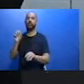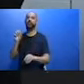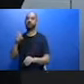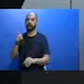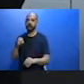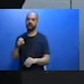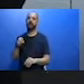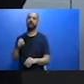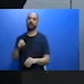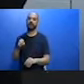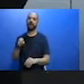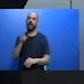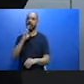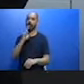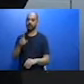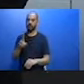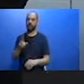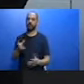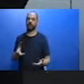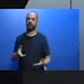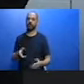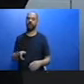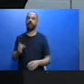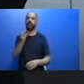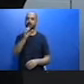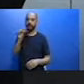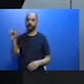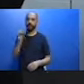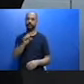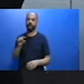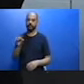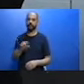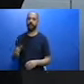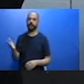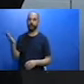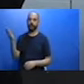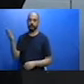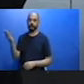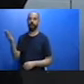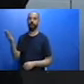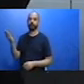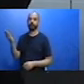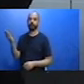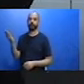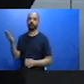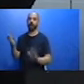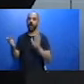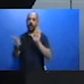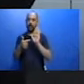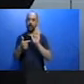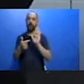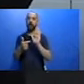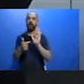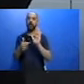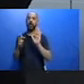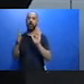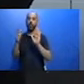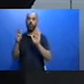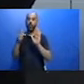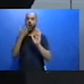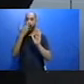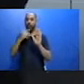ele é apropriado porque a formar é formado pela imagem da mão aberta igual a do